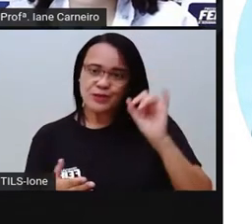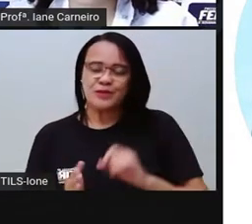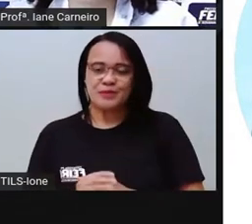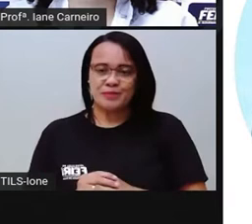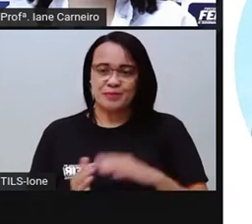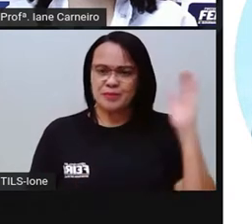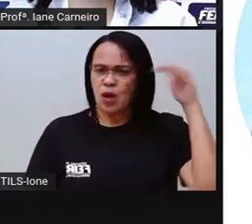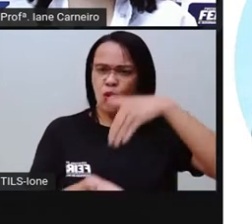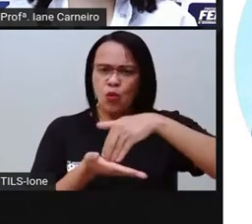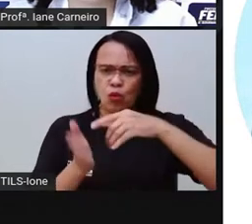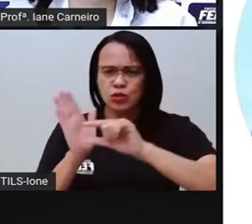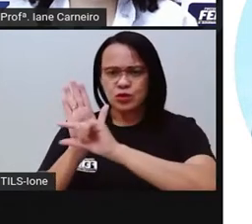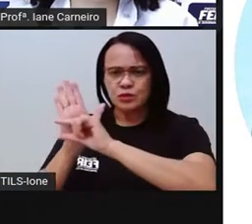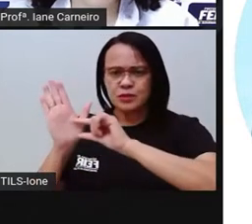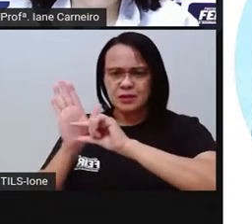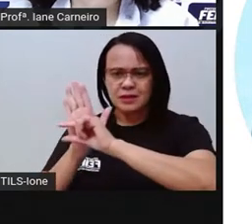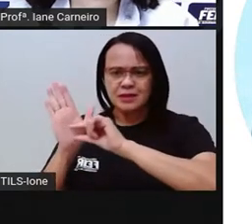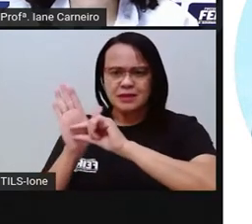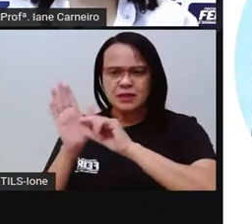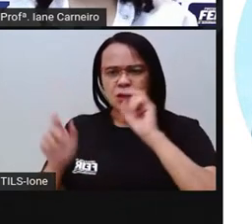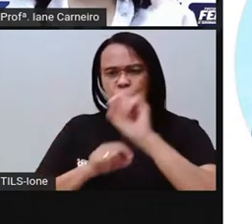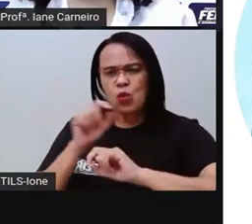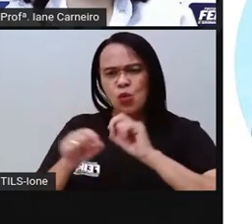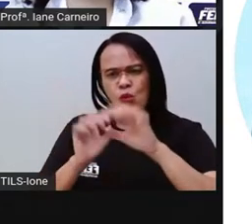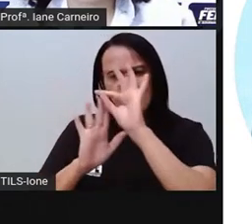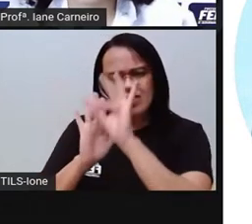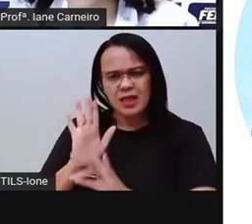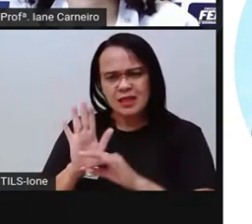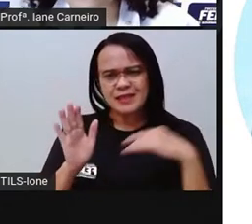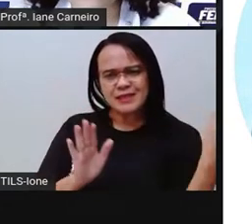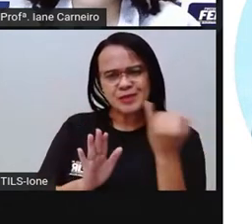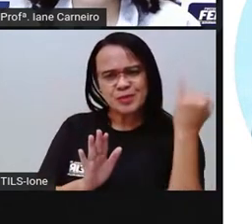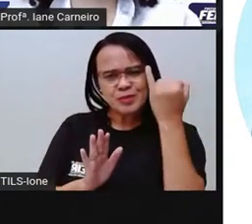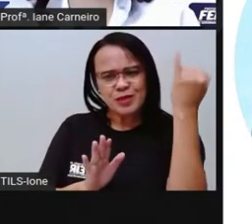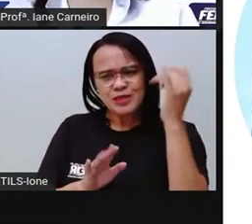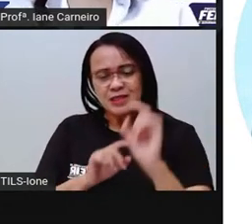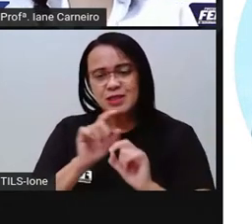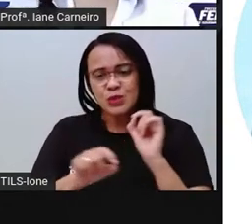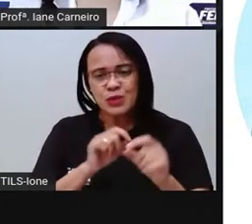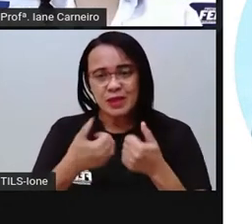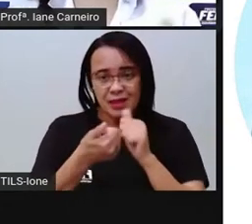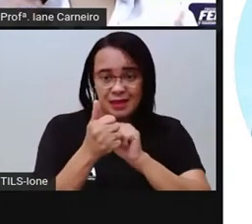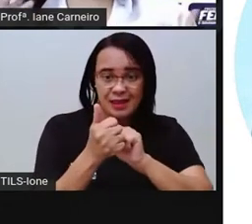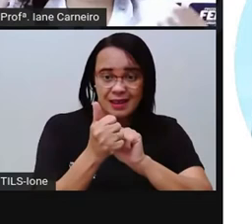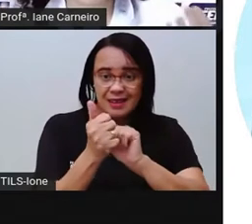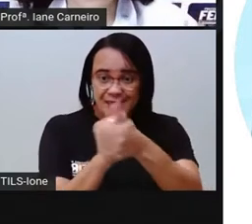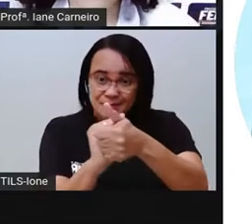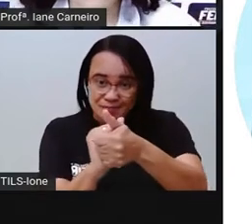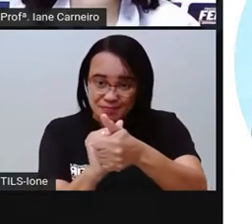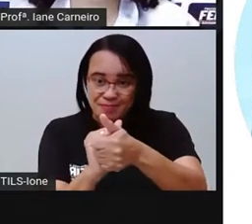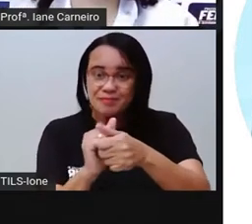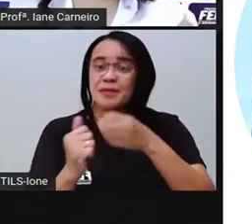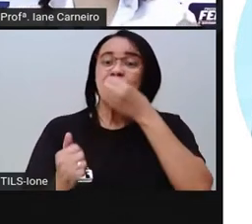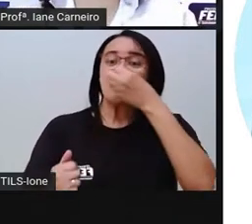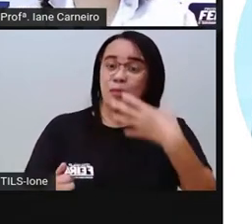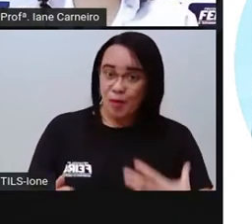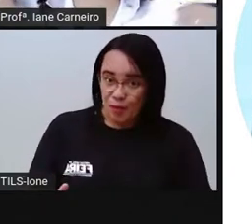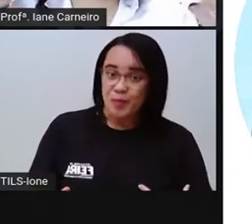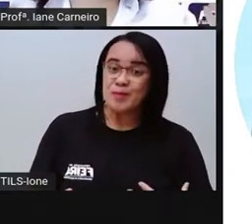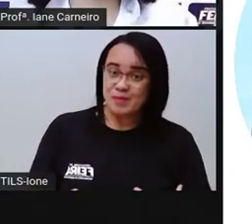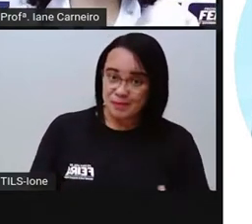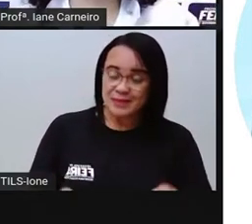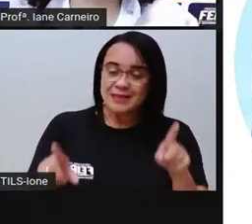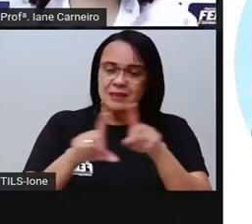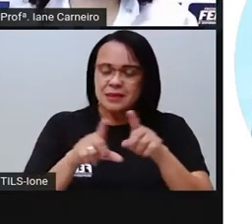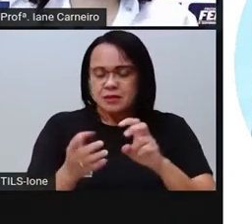fazer? Praticar esportes, né, que é super importante. Também acordar cedo, né, para a gente ficar